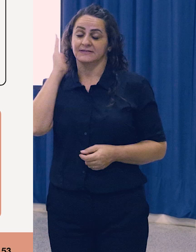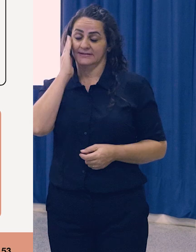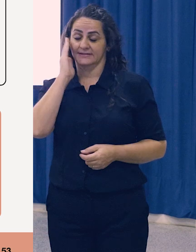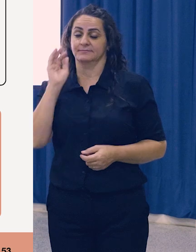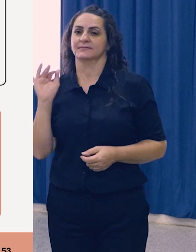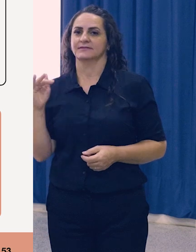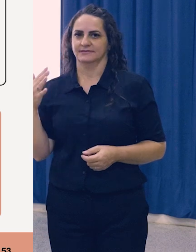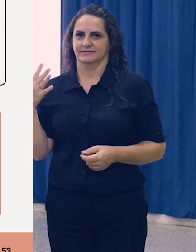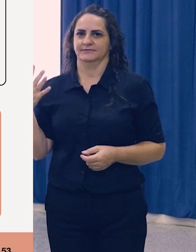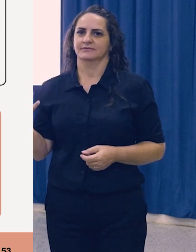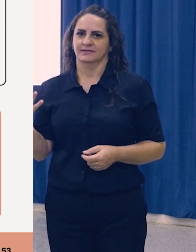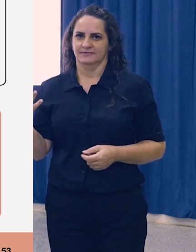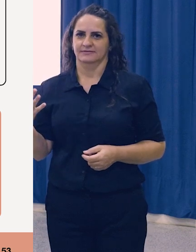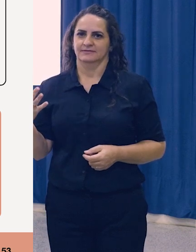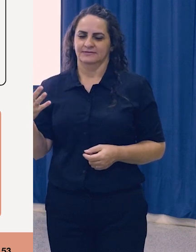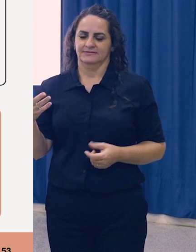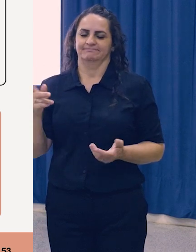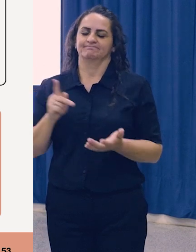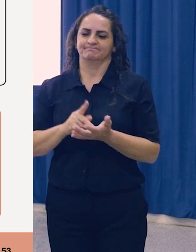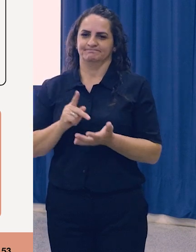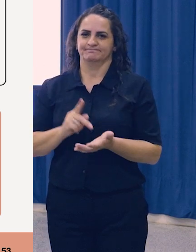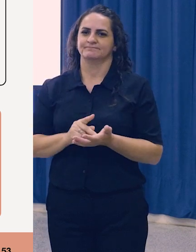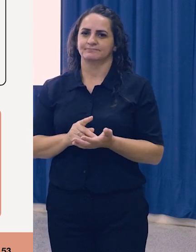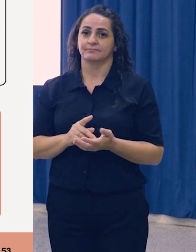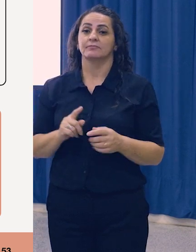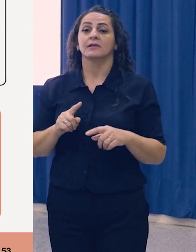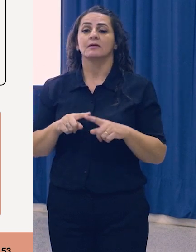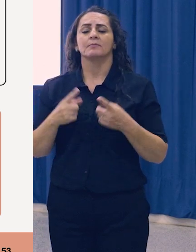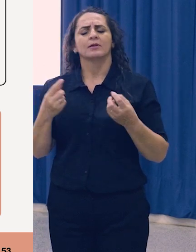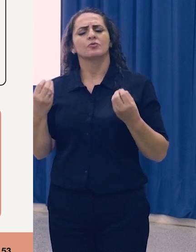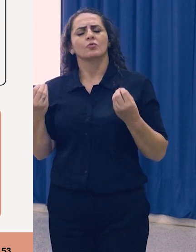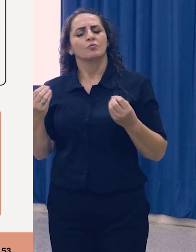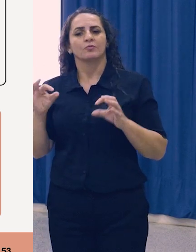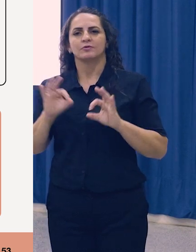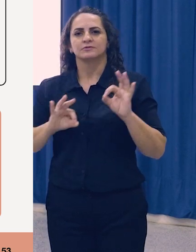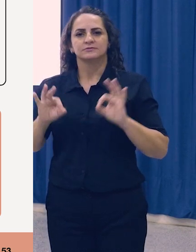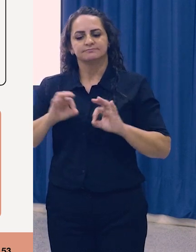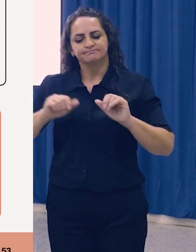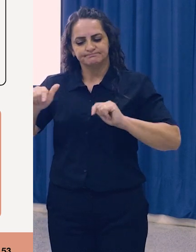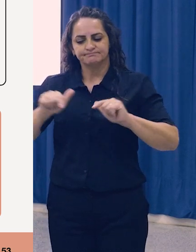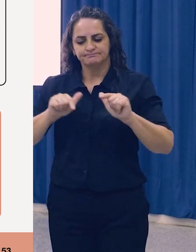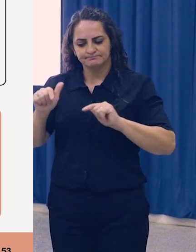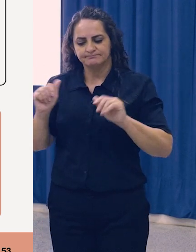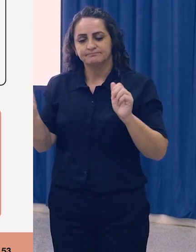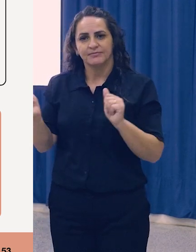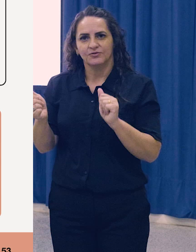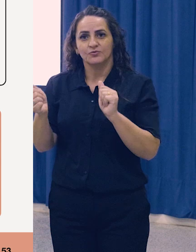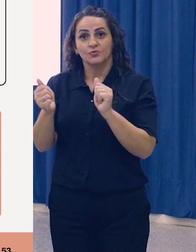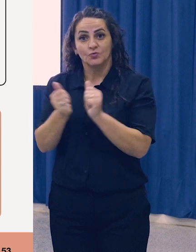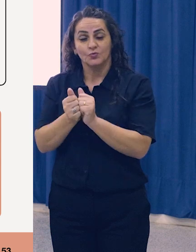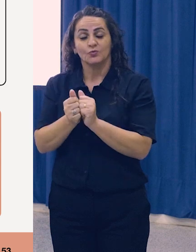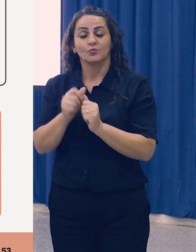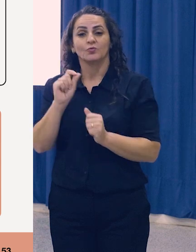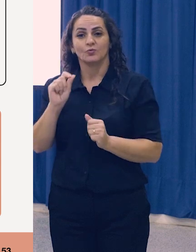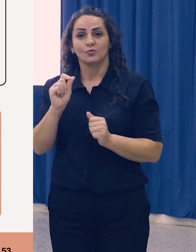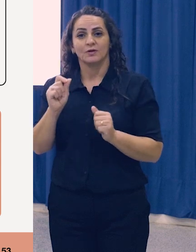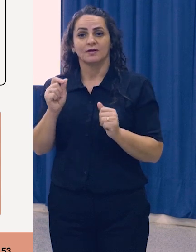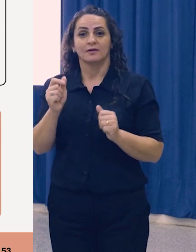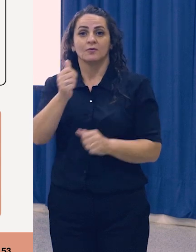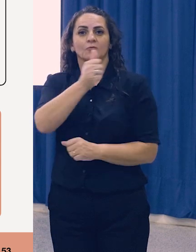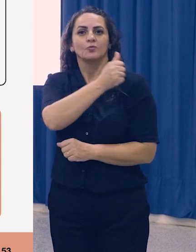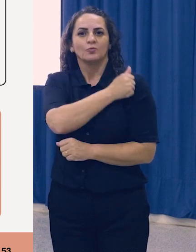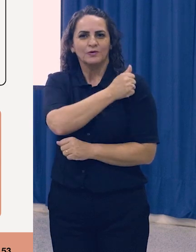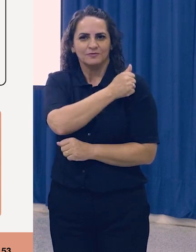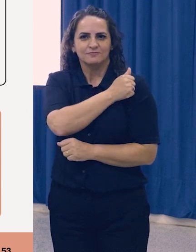e tem algumas coisas que você pode fazer para contornar isso. Uma delas é trabalhar com estudantes e